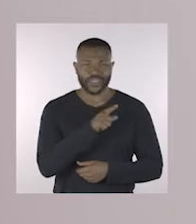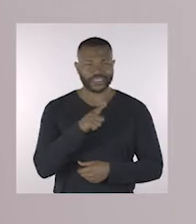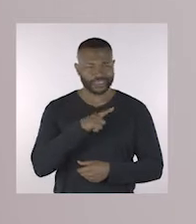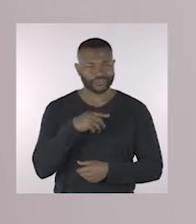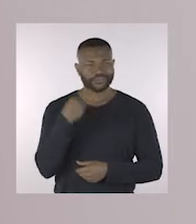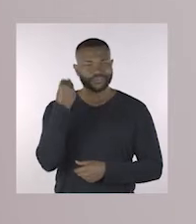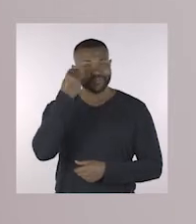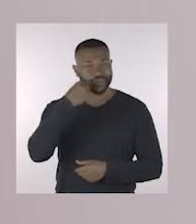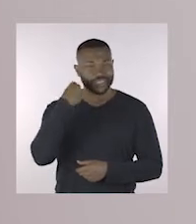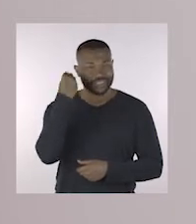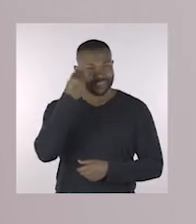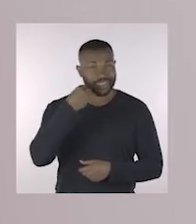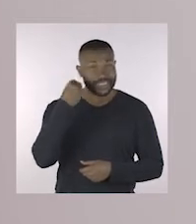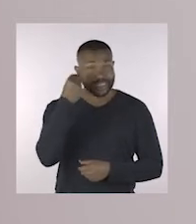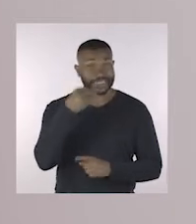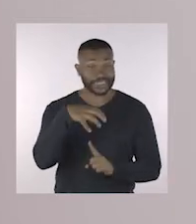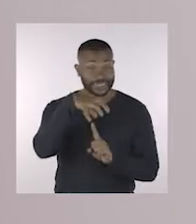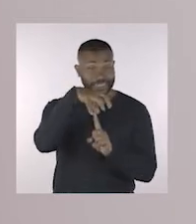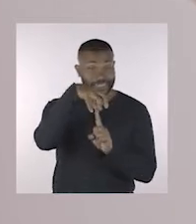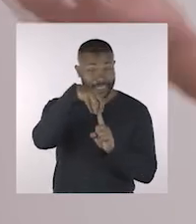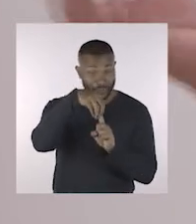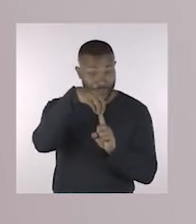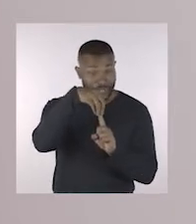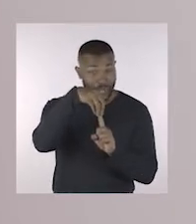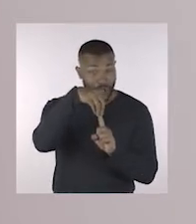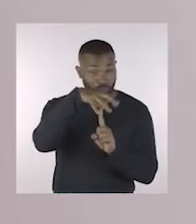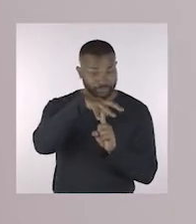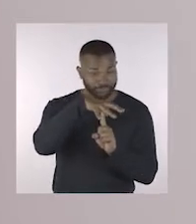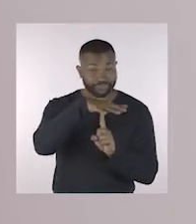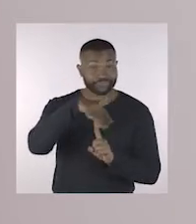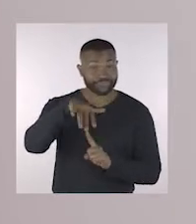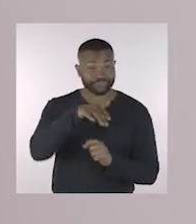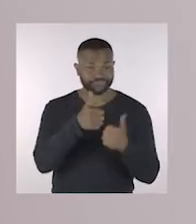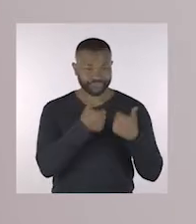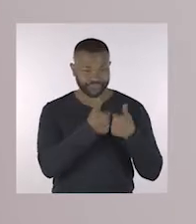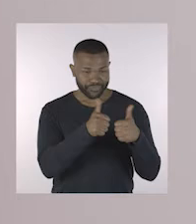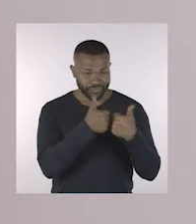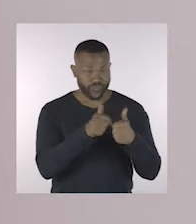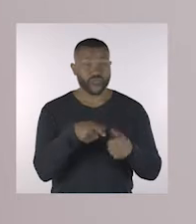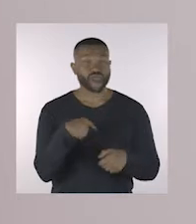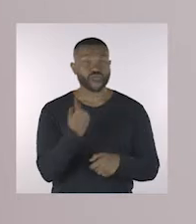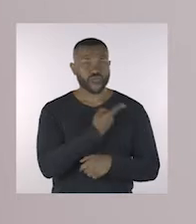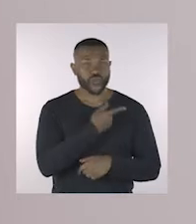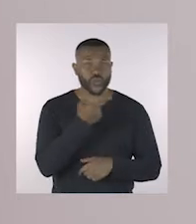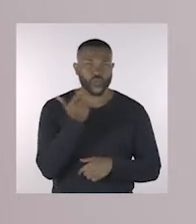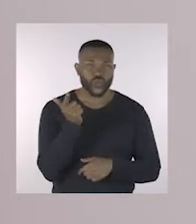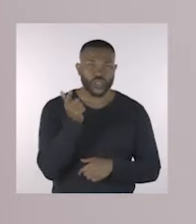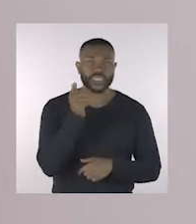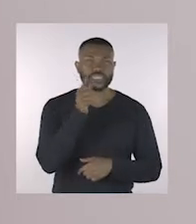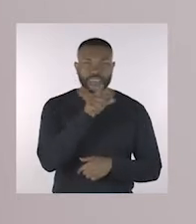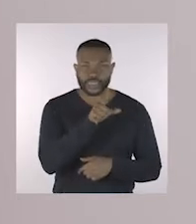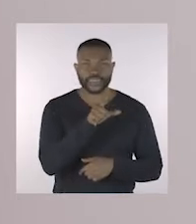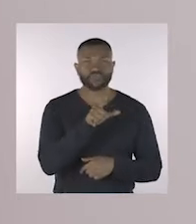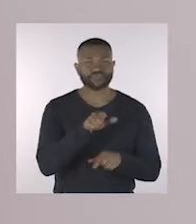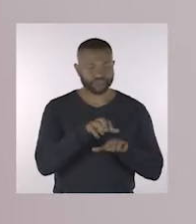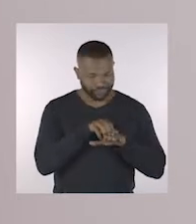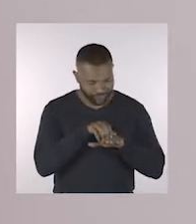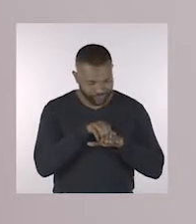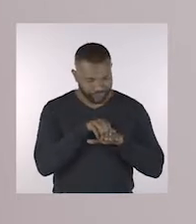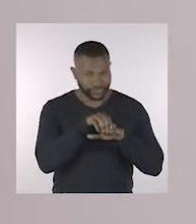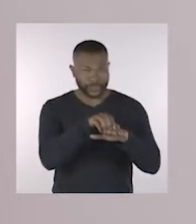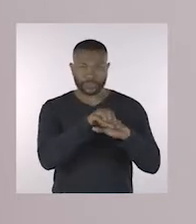a gente conseguiu ter essa experiência os terminais de ônibus né a gente conseguiu